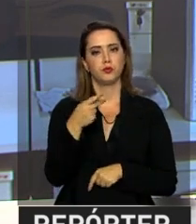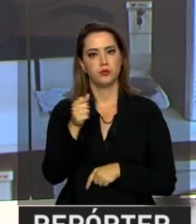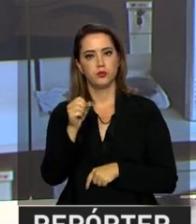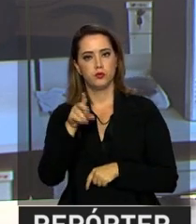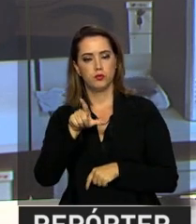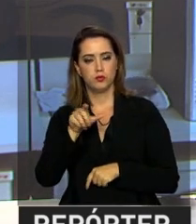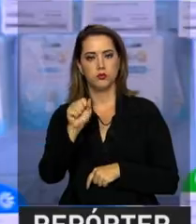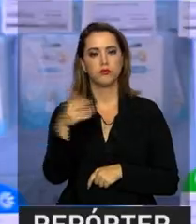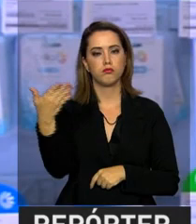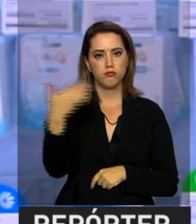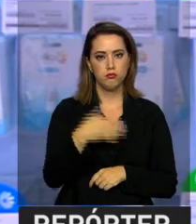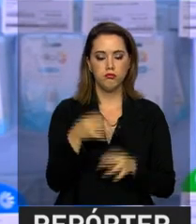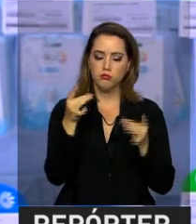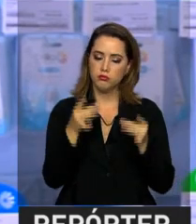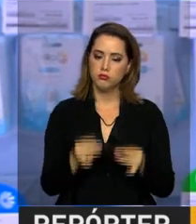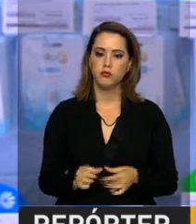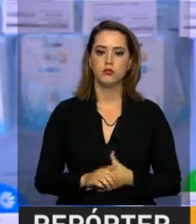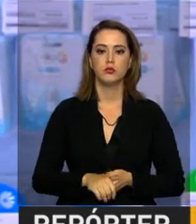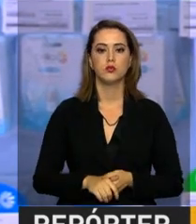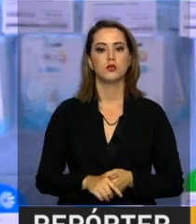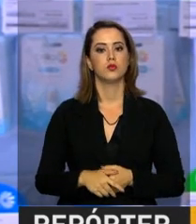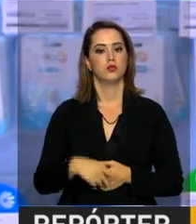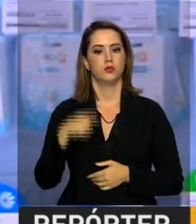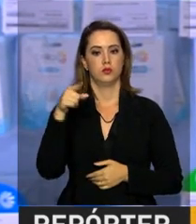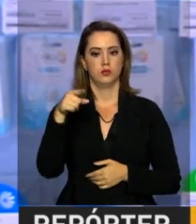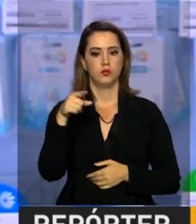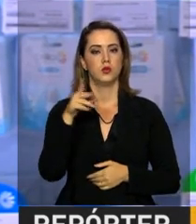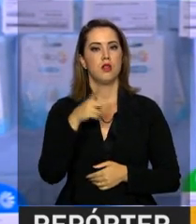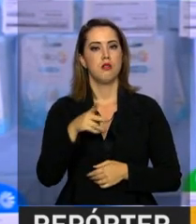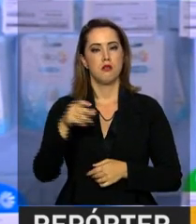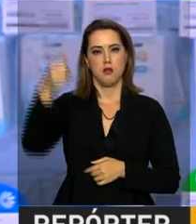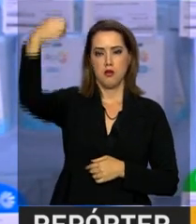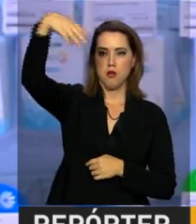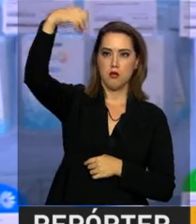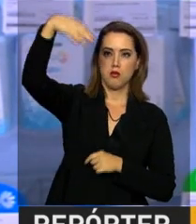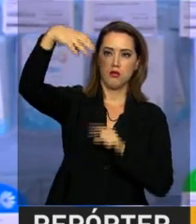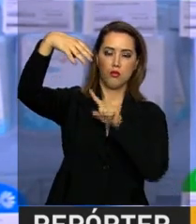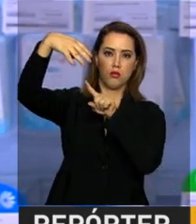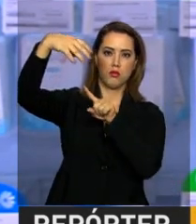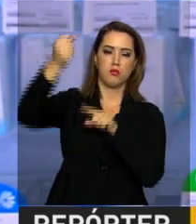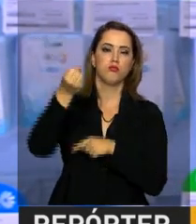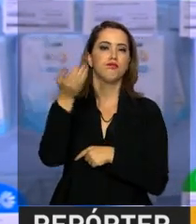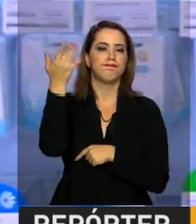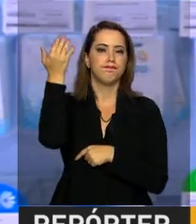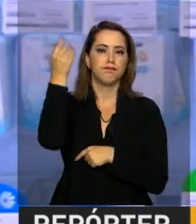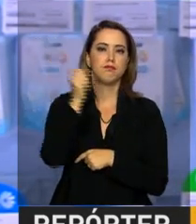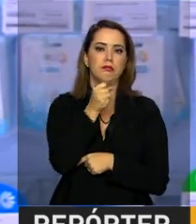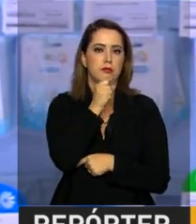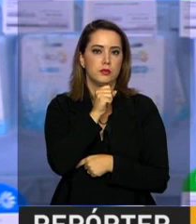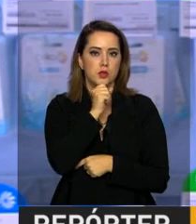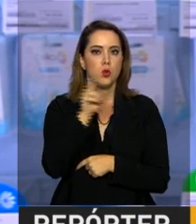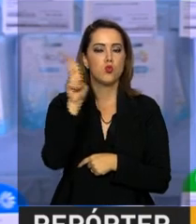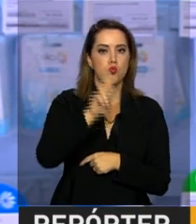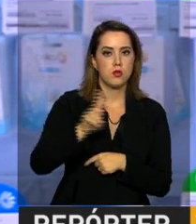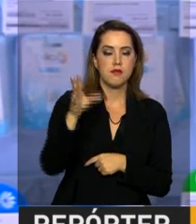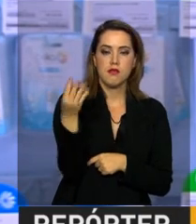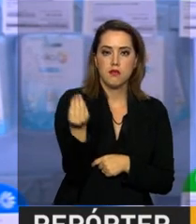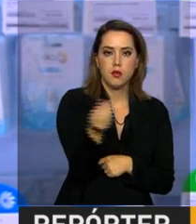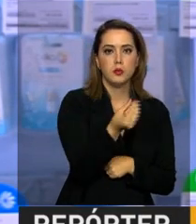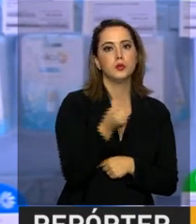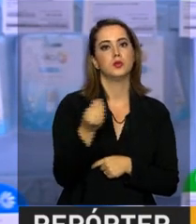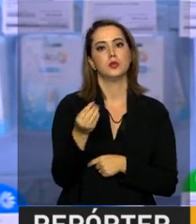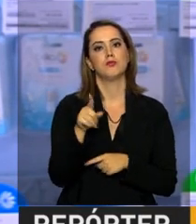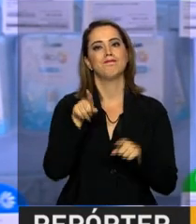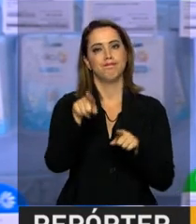detalhes as lâmpadas incandescentes são essas aqui elas eram o modelo mais utilizado pelos brasileiros mas